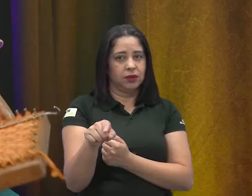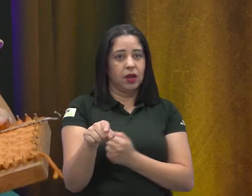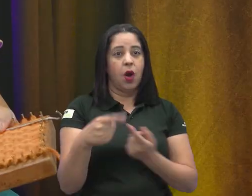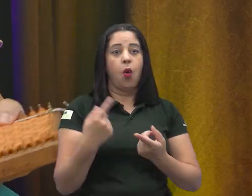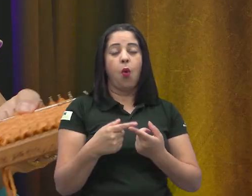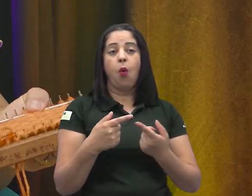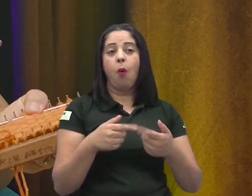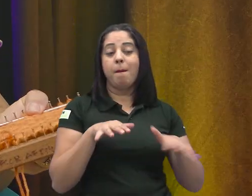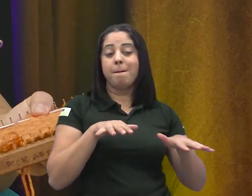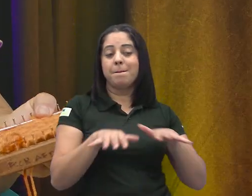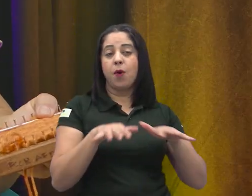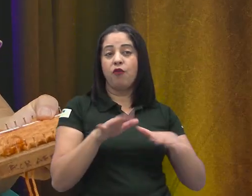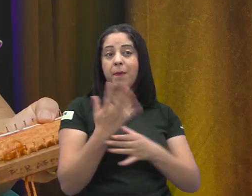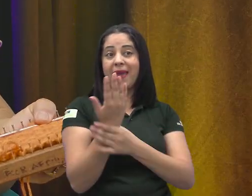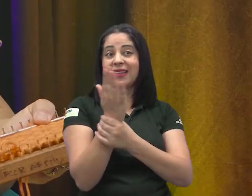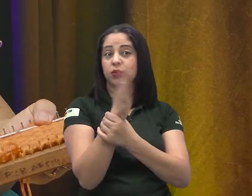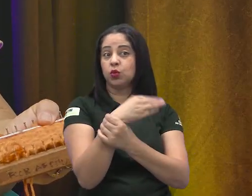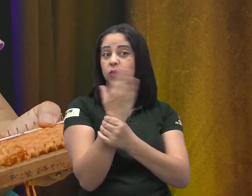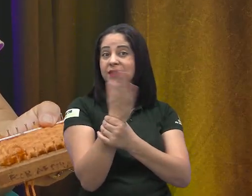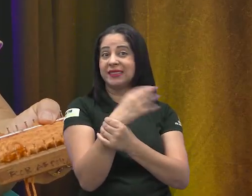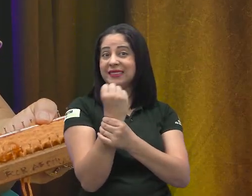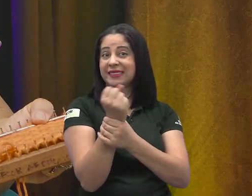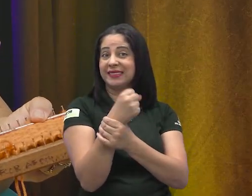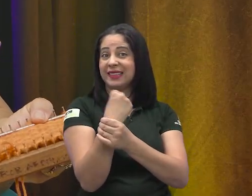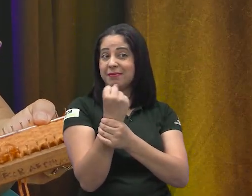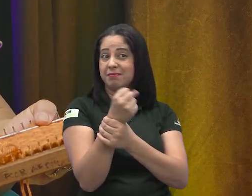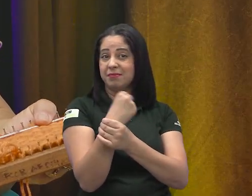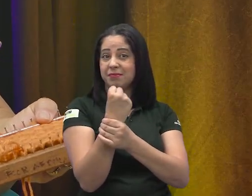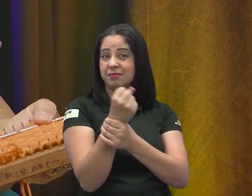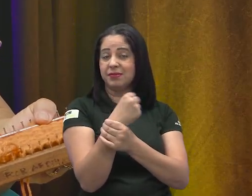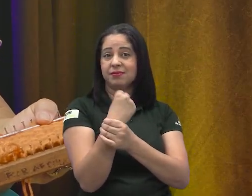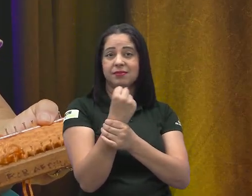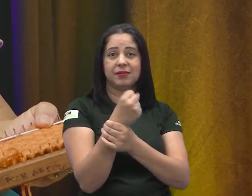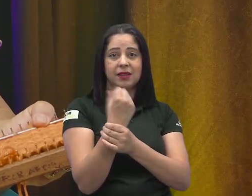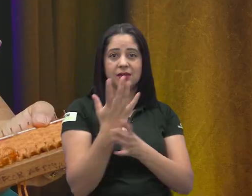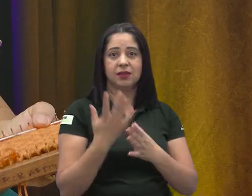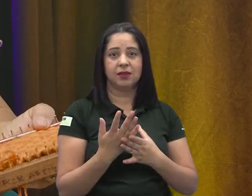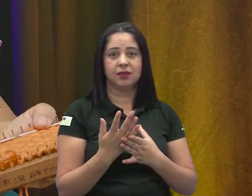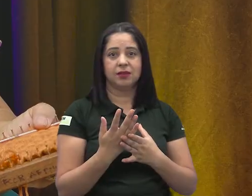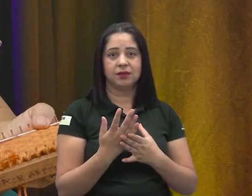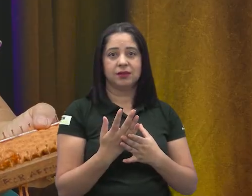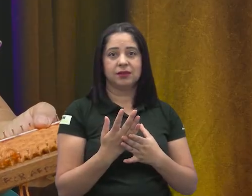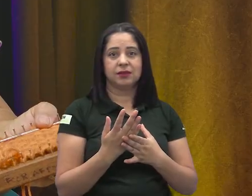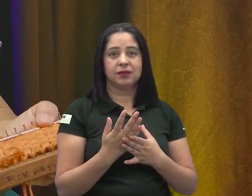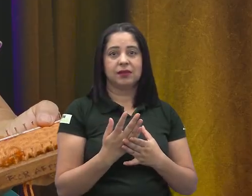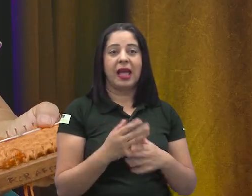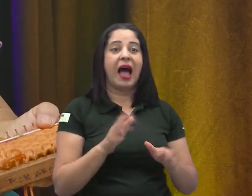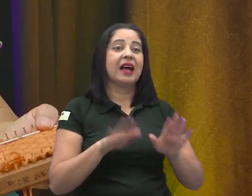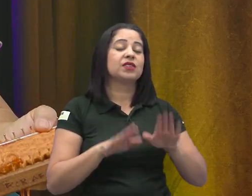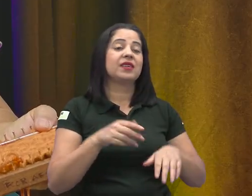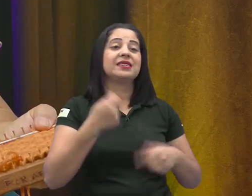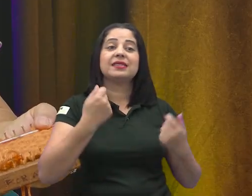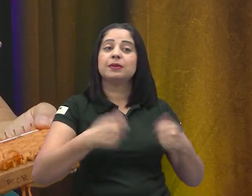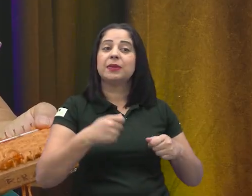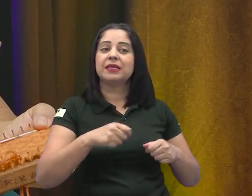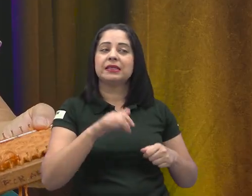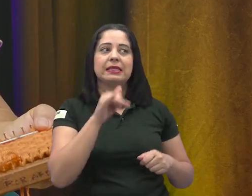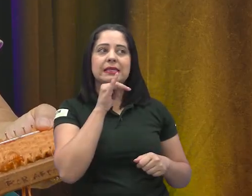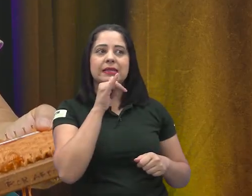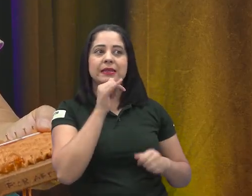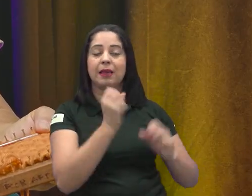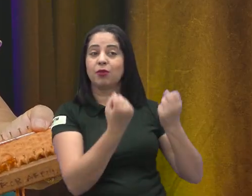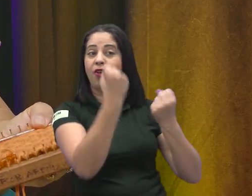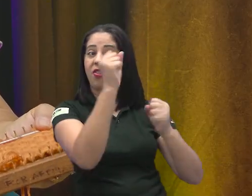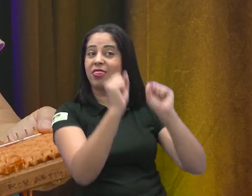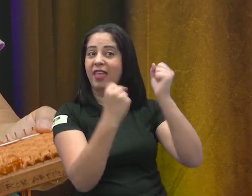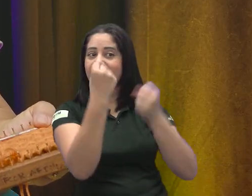trabalho manual, muitas vezes, lá na fase adulta, ele vai precisar para uma indústria,